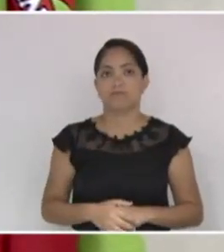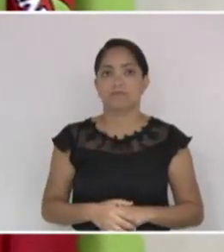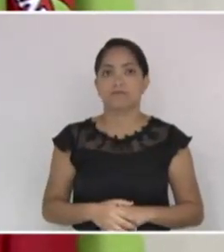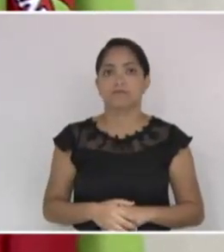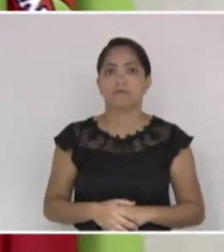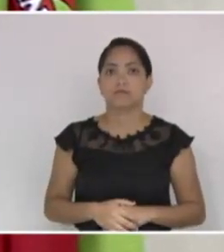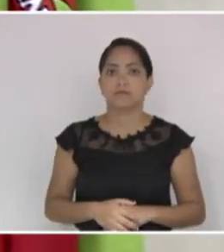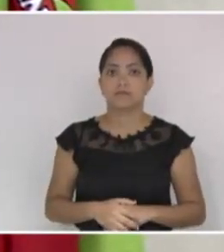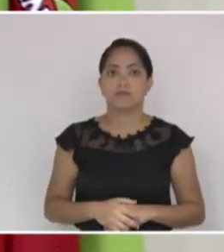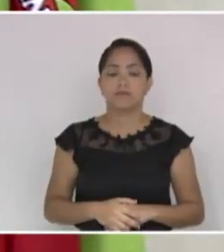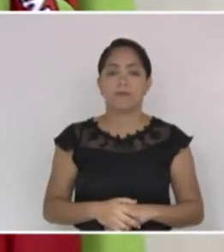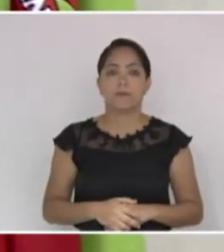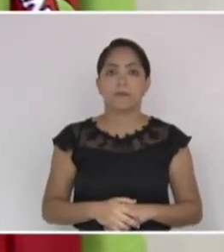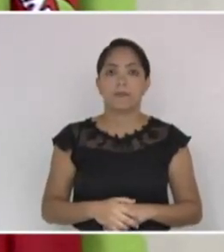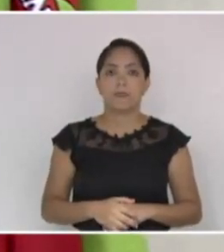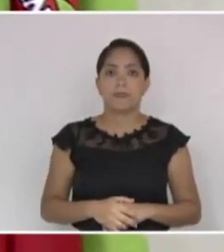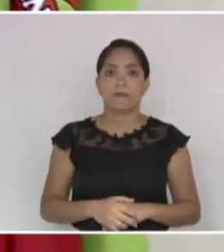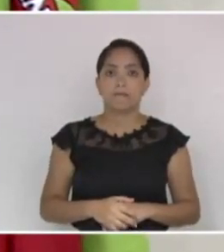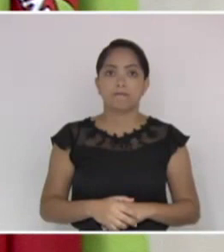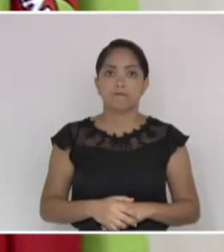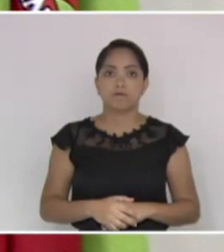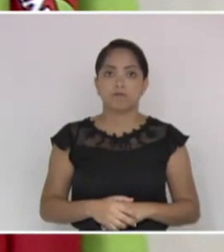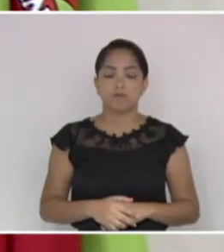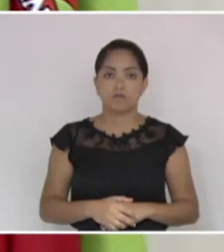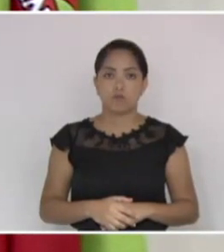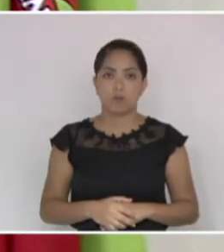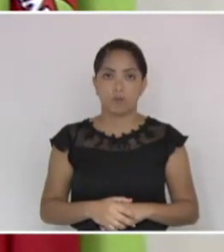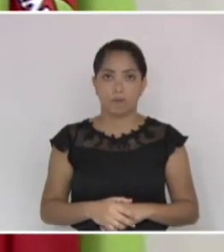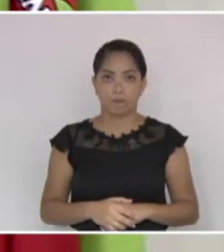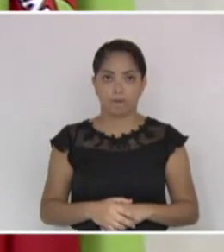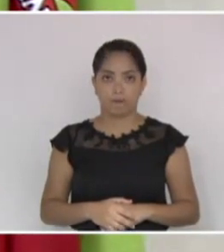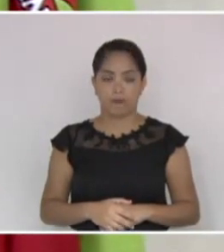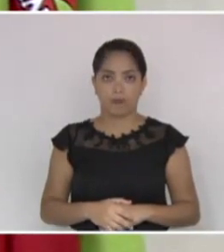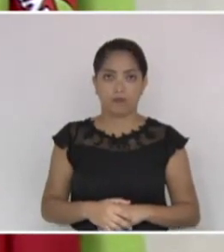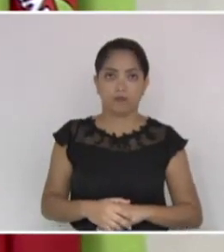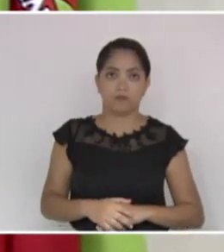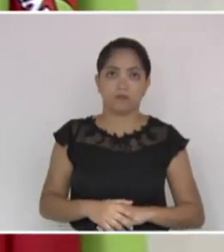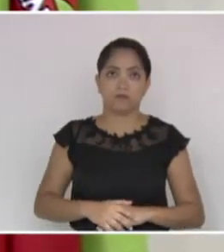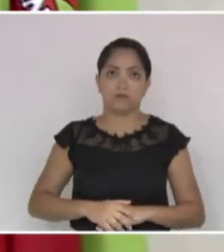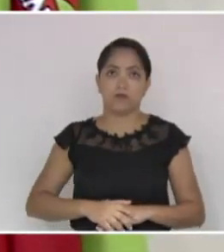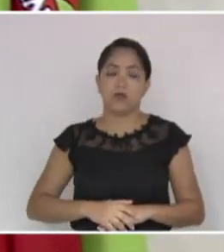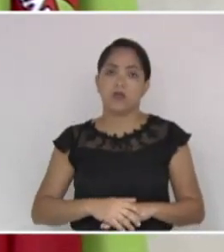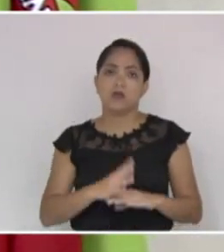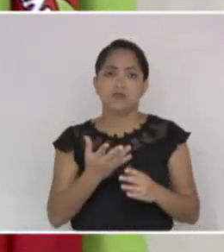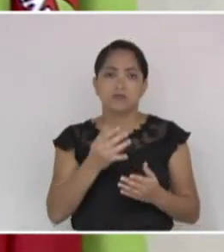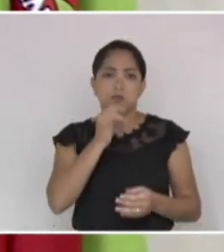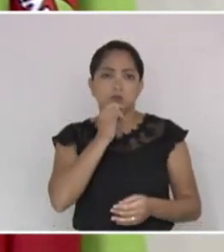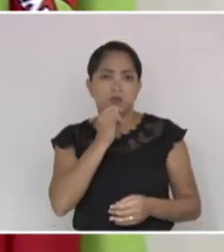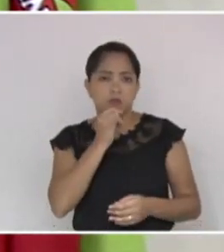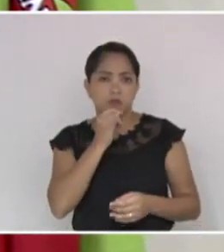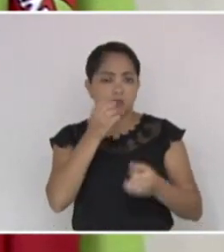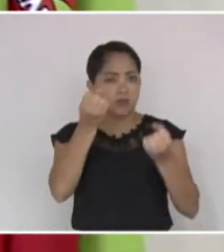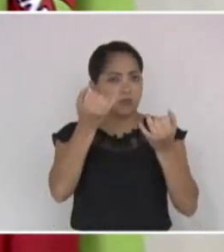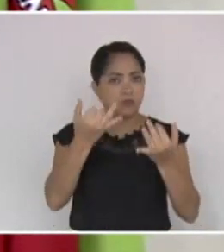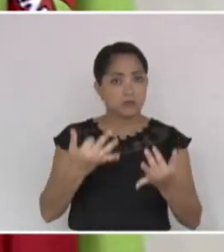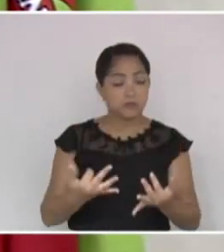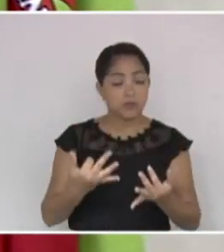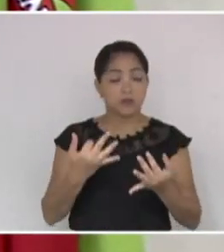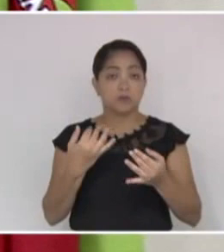100% da sua aposentadoria. Eu sempre dou alguns exemplos dessa natureza,